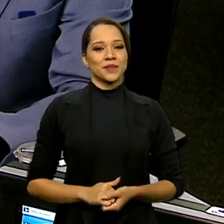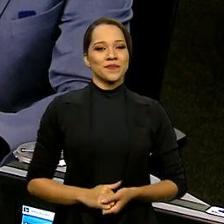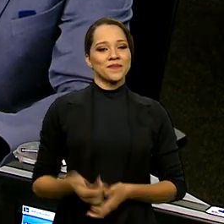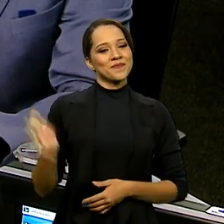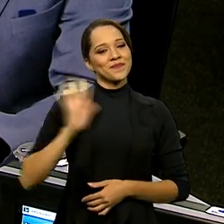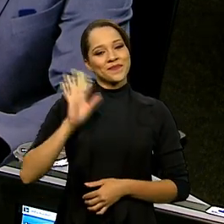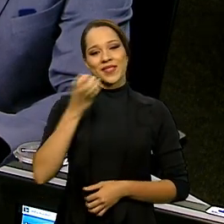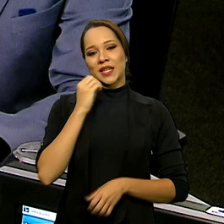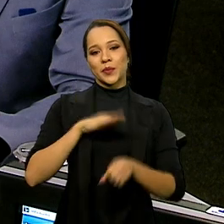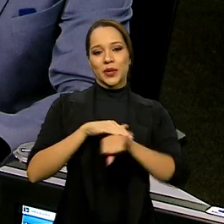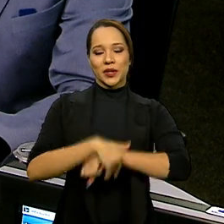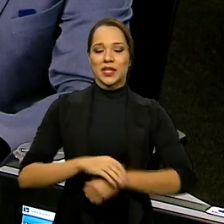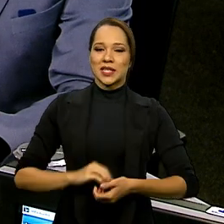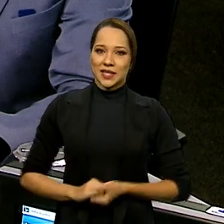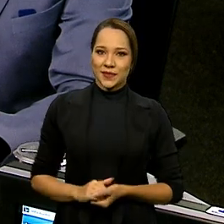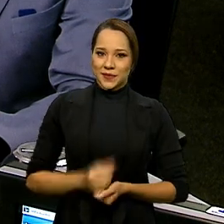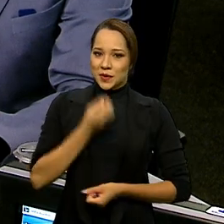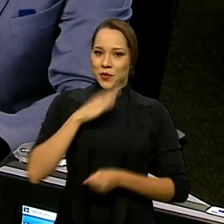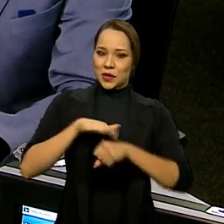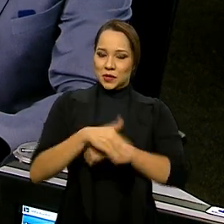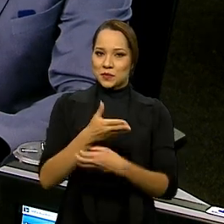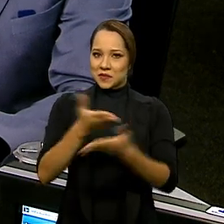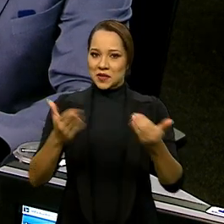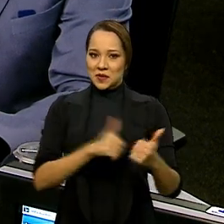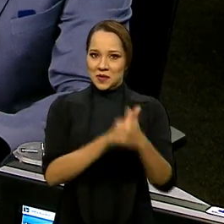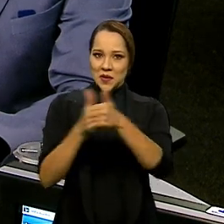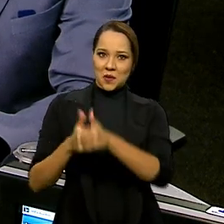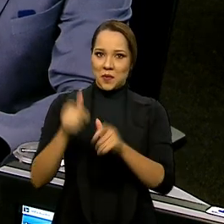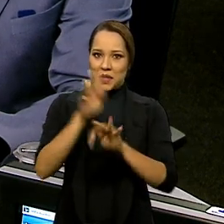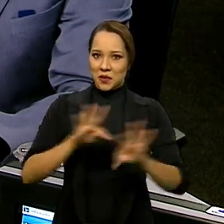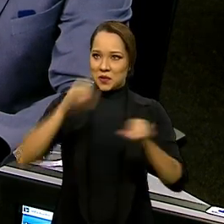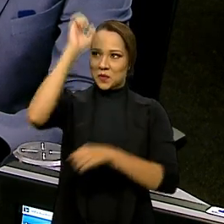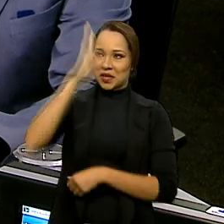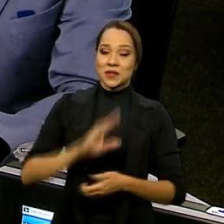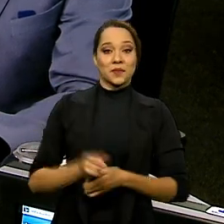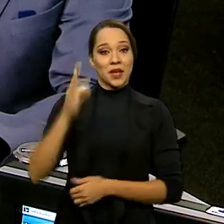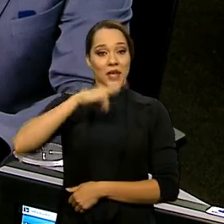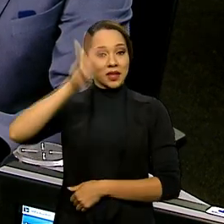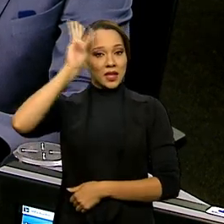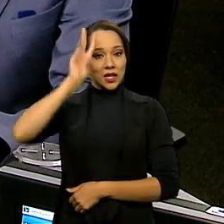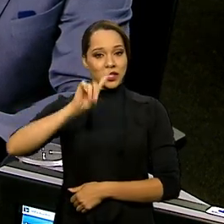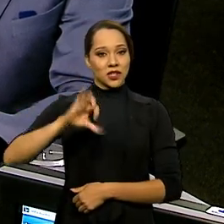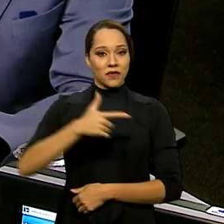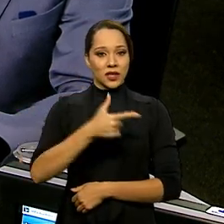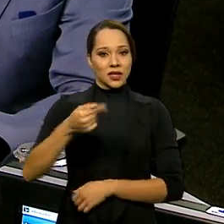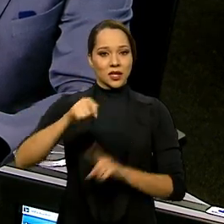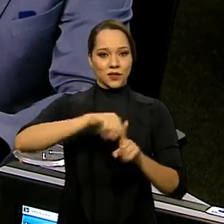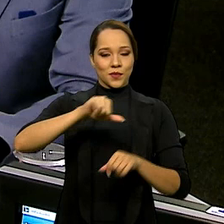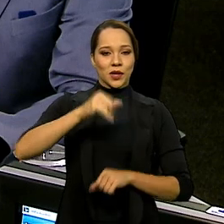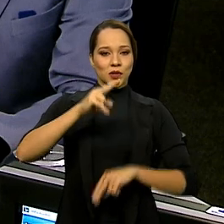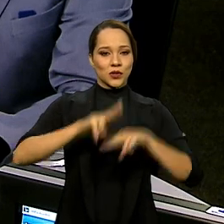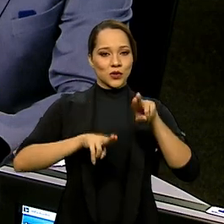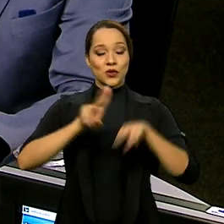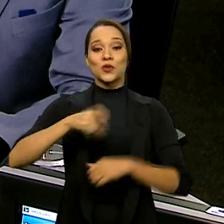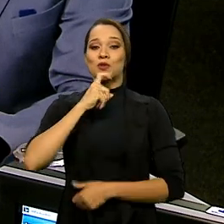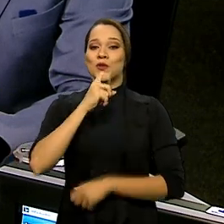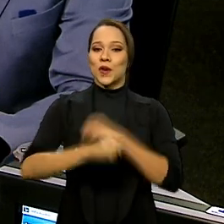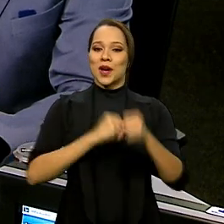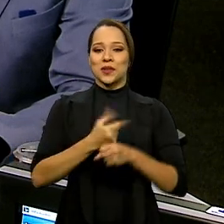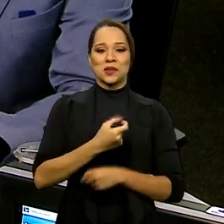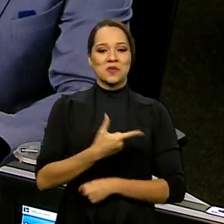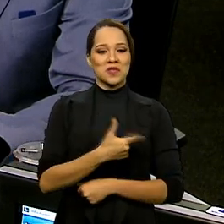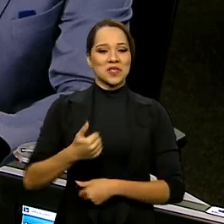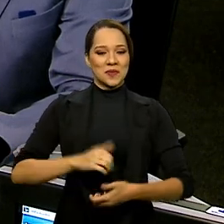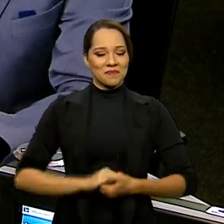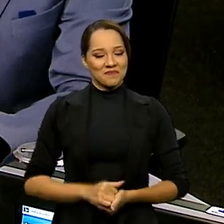Olá, boa noite. Uma boa noite para você que nos acompanha em todo o país. Terça-feira, 27 de julho de 2021. E vamos